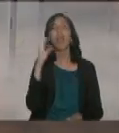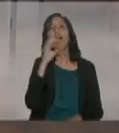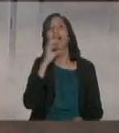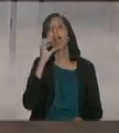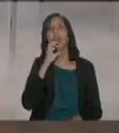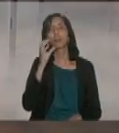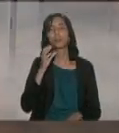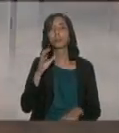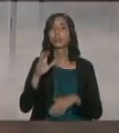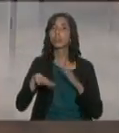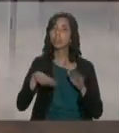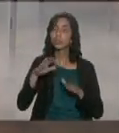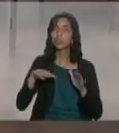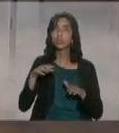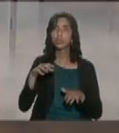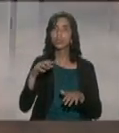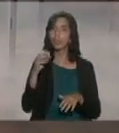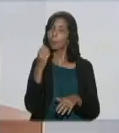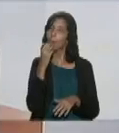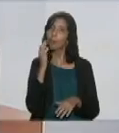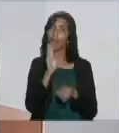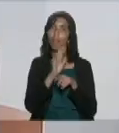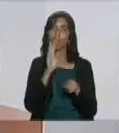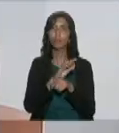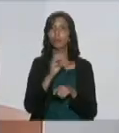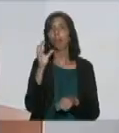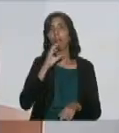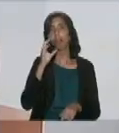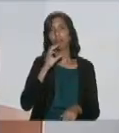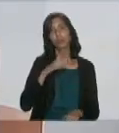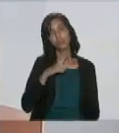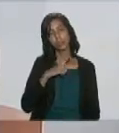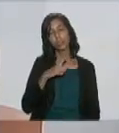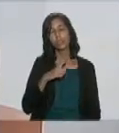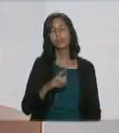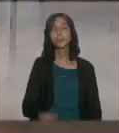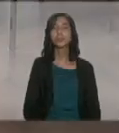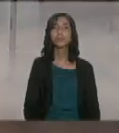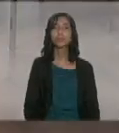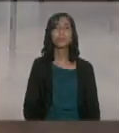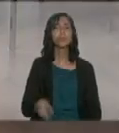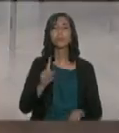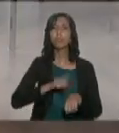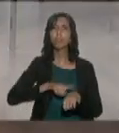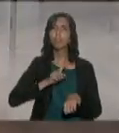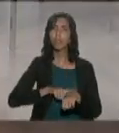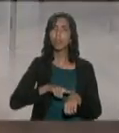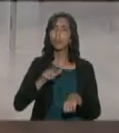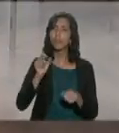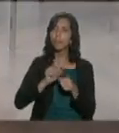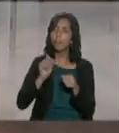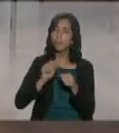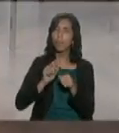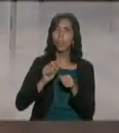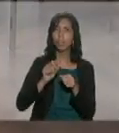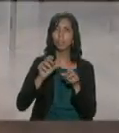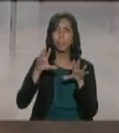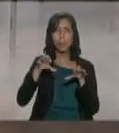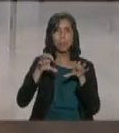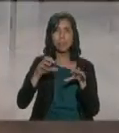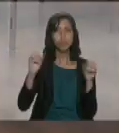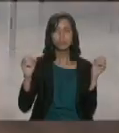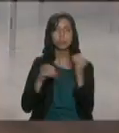mais rápido. E por isso mesmo você vê os benefícios muito rapidamente na criança. Em quanto tempo você faz uma